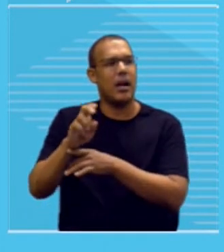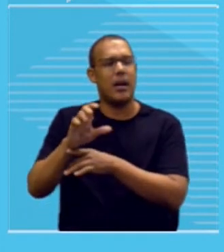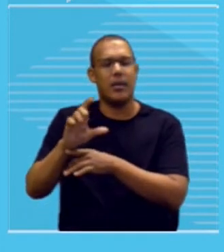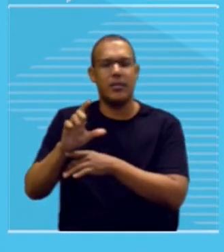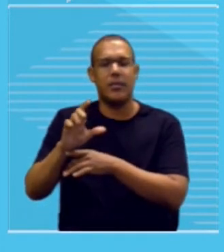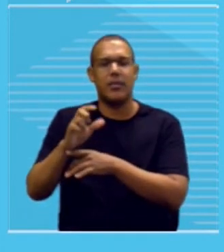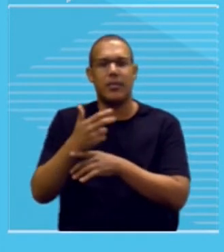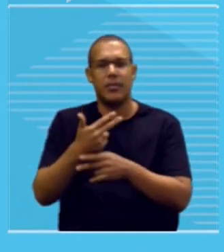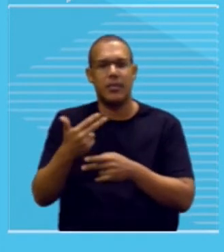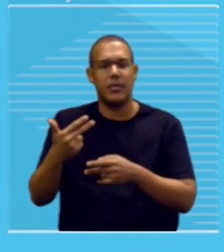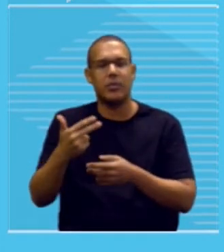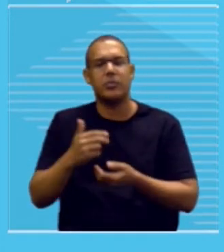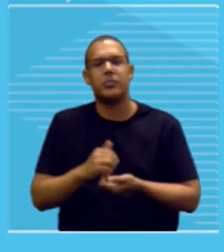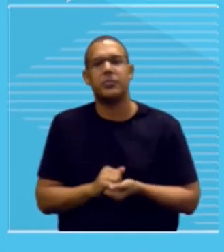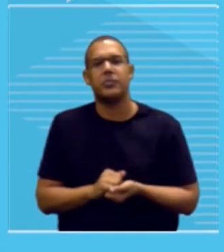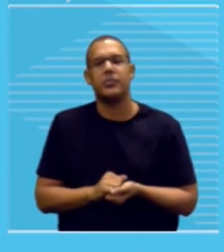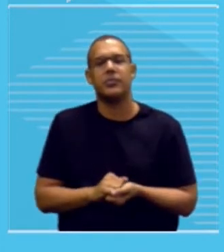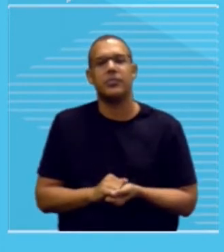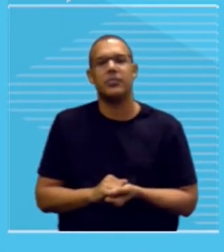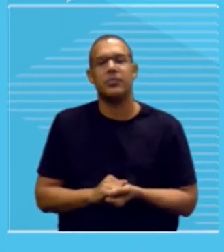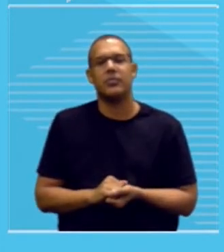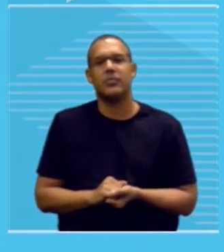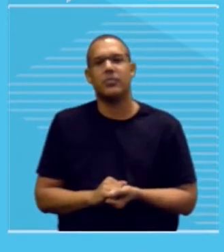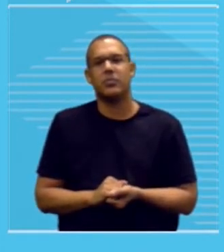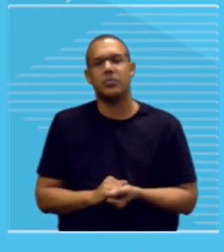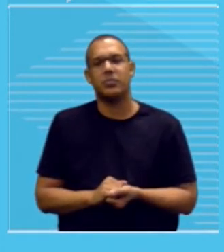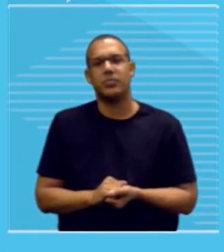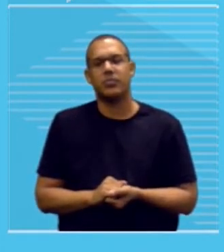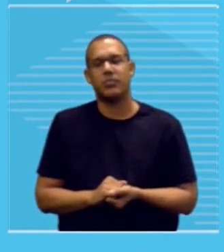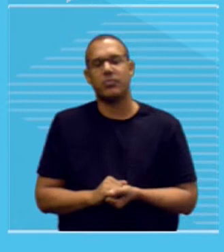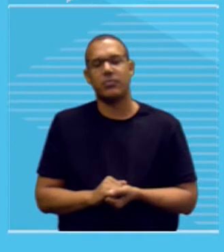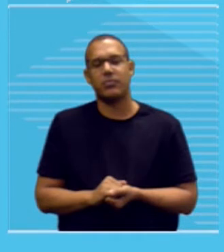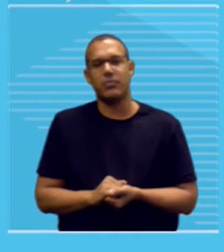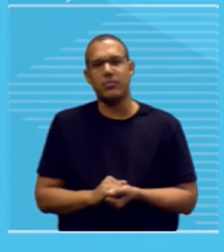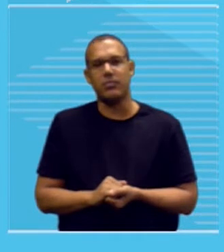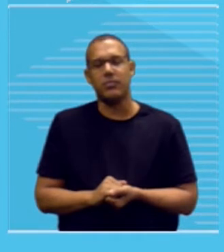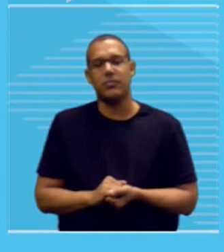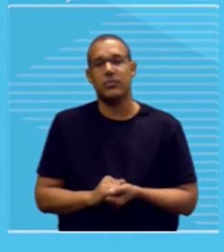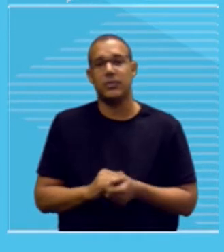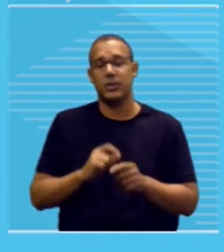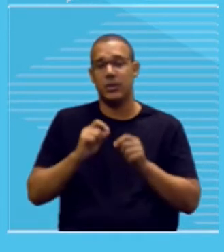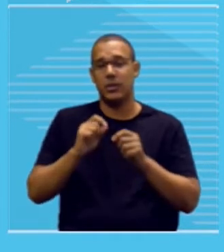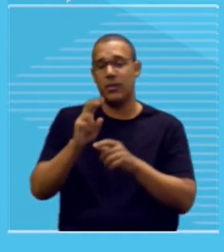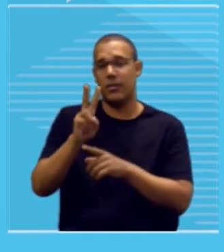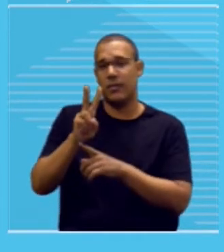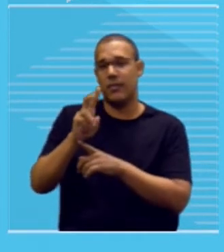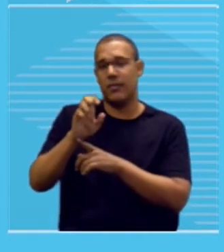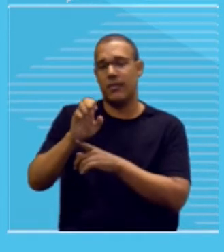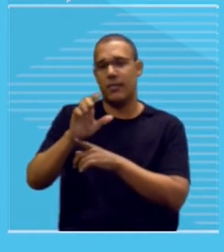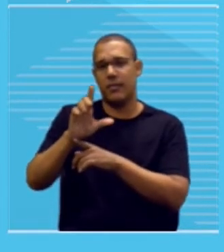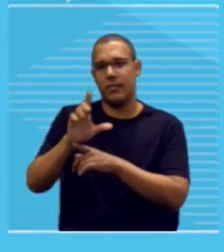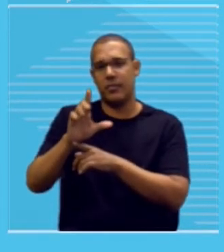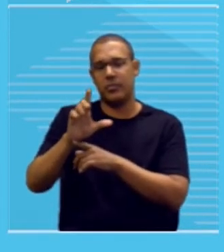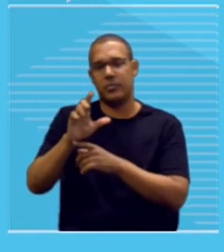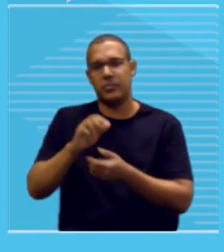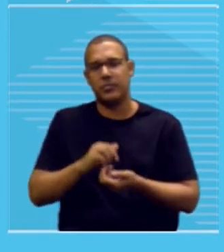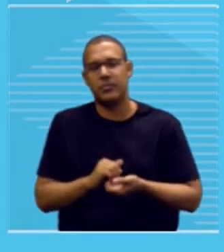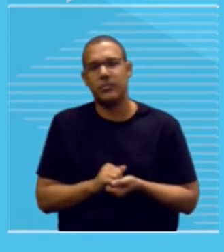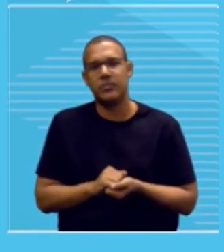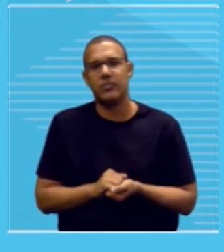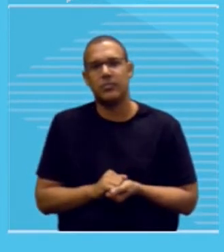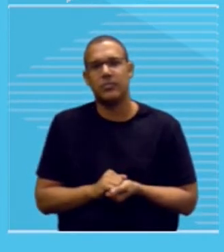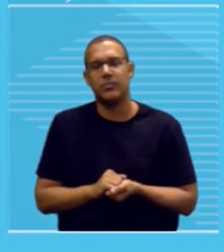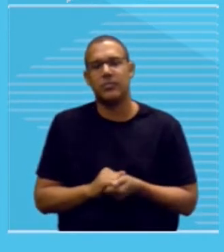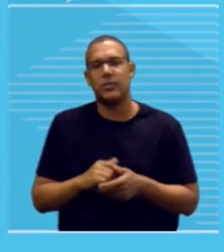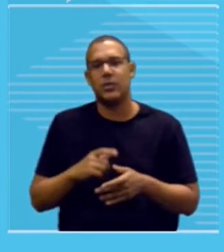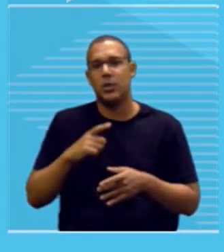nesse caso aqui eu vou até tirar o ar do meio que vai só atrapalhar na verdade é véu beleza gente uma Sim professor eu